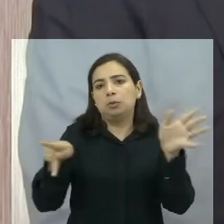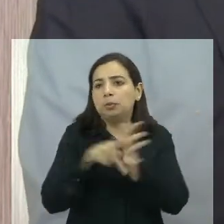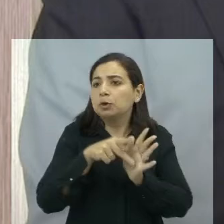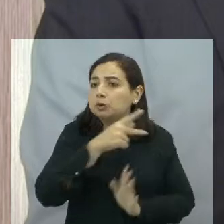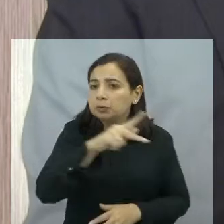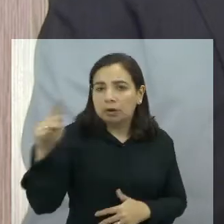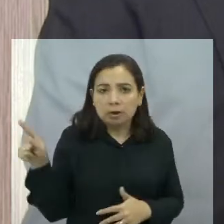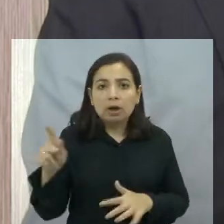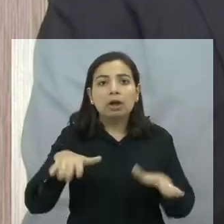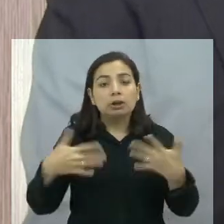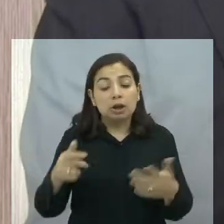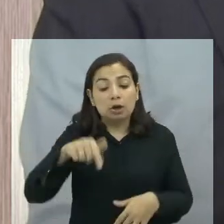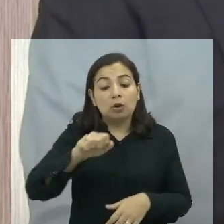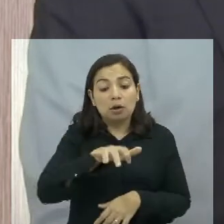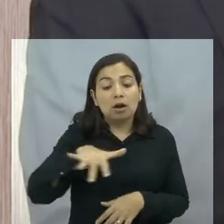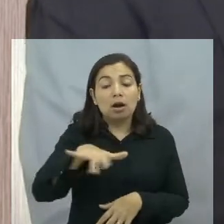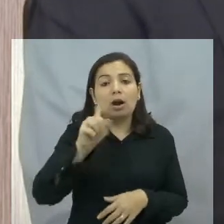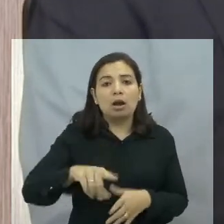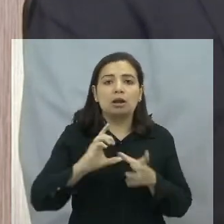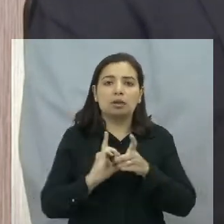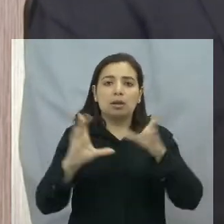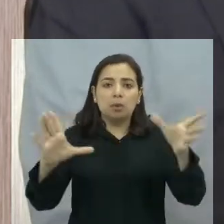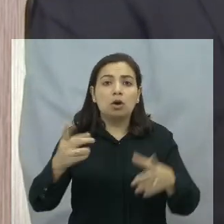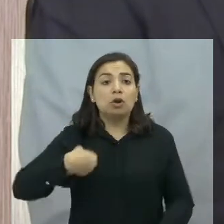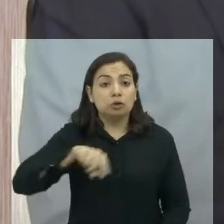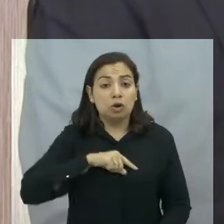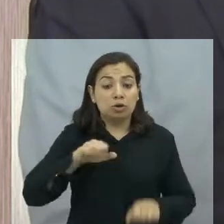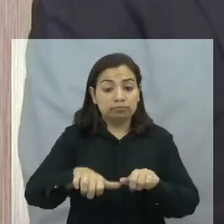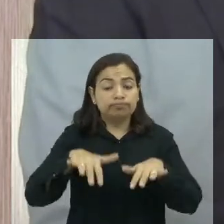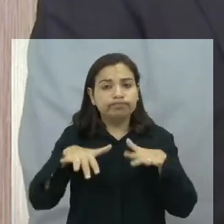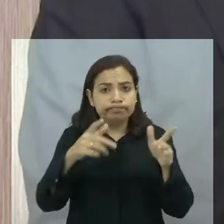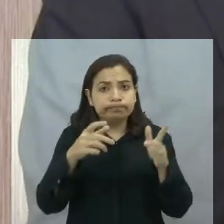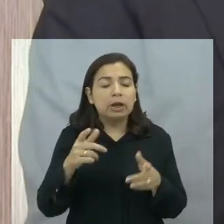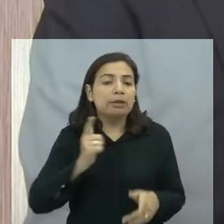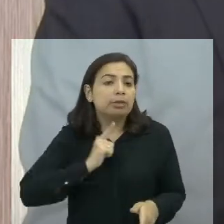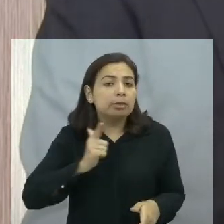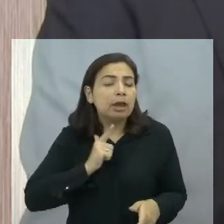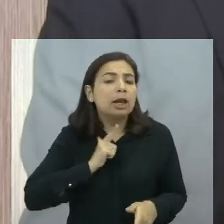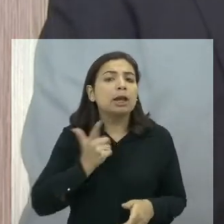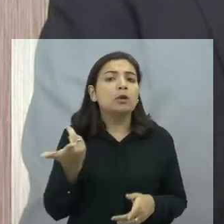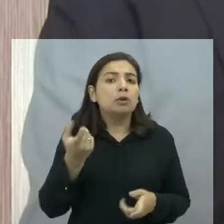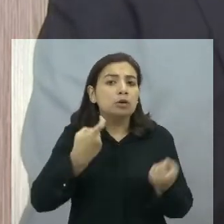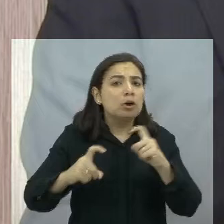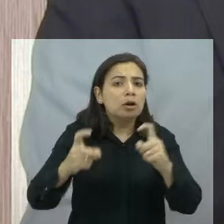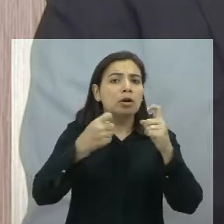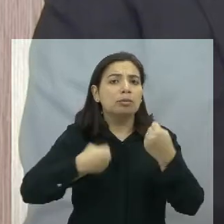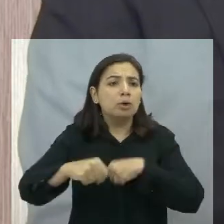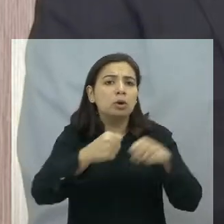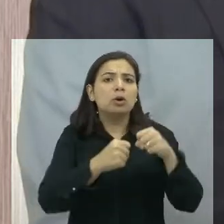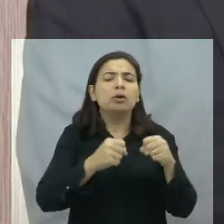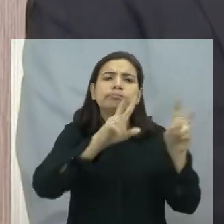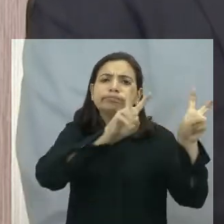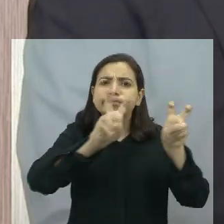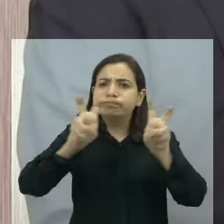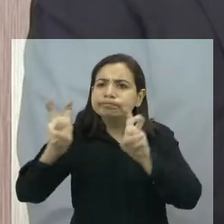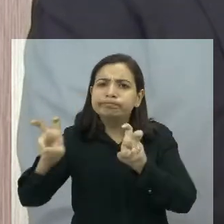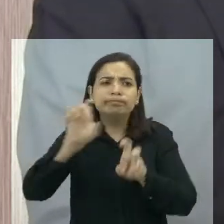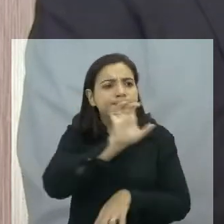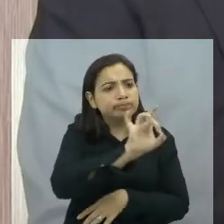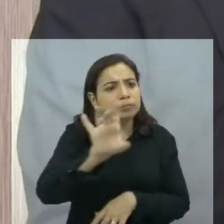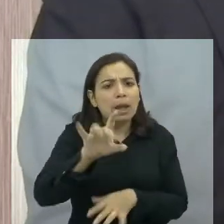Nessas audiências públicas, nós discutimos exaustivamente todos os aspectos que foram levantados pelos